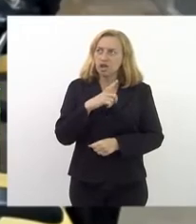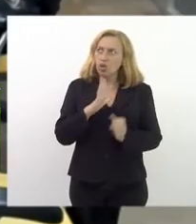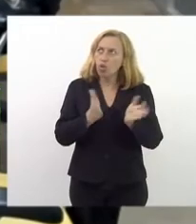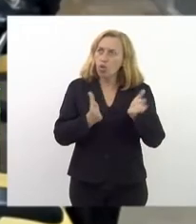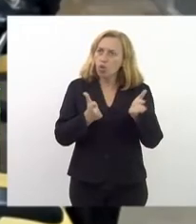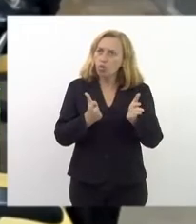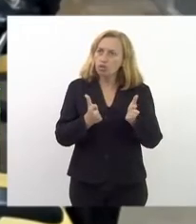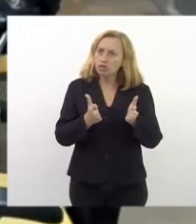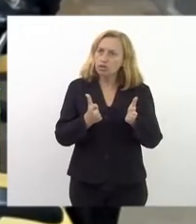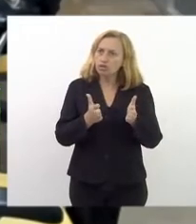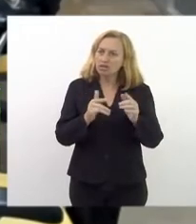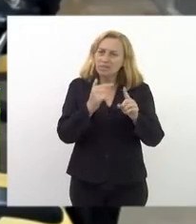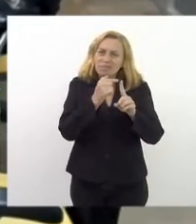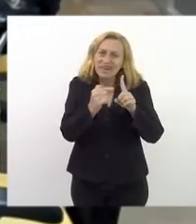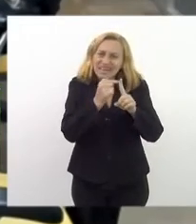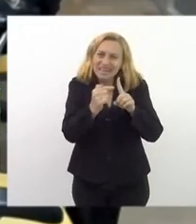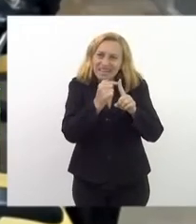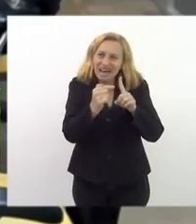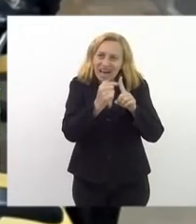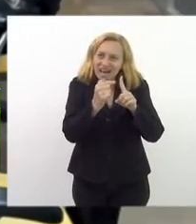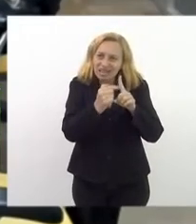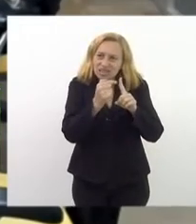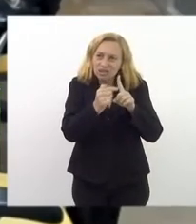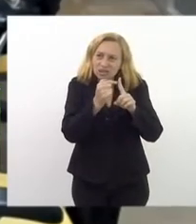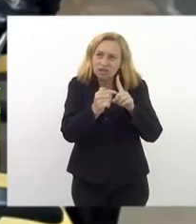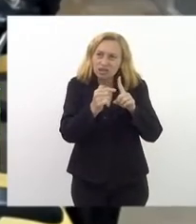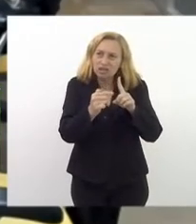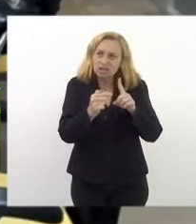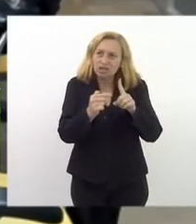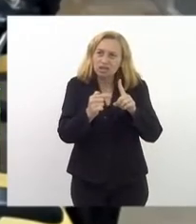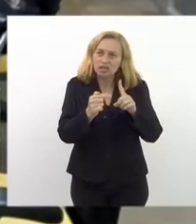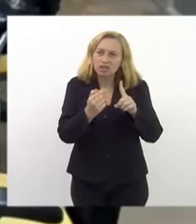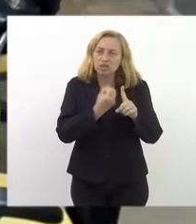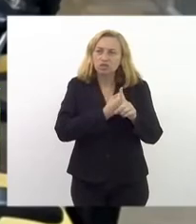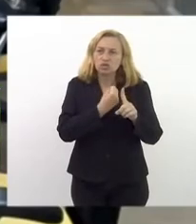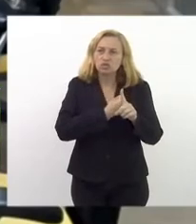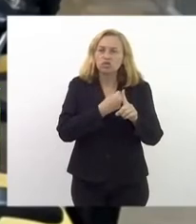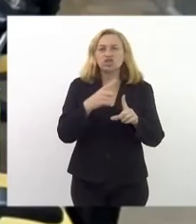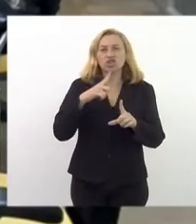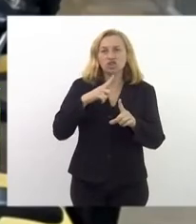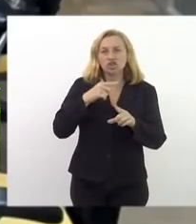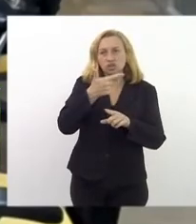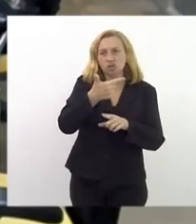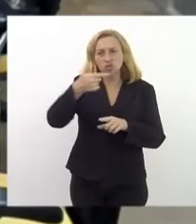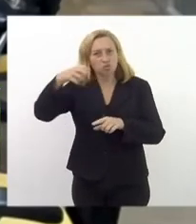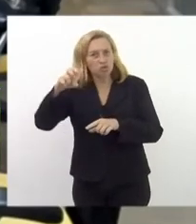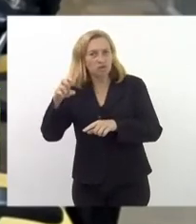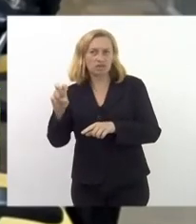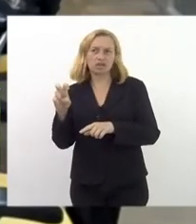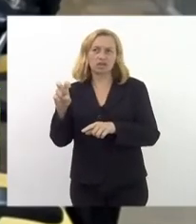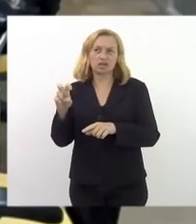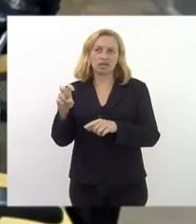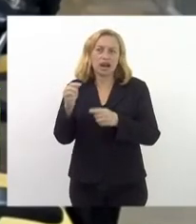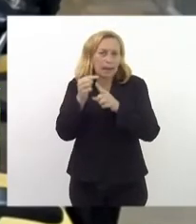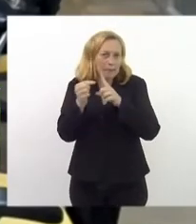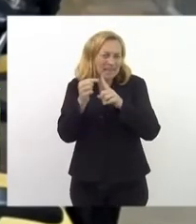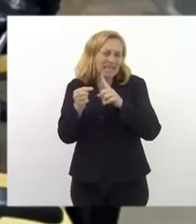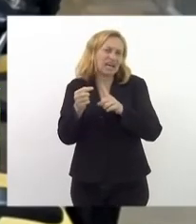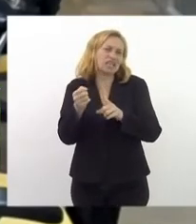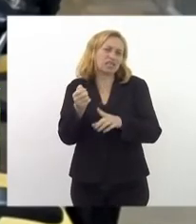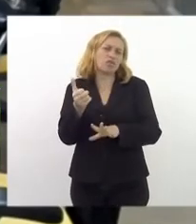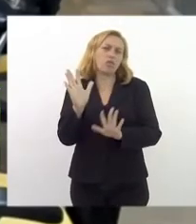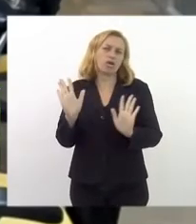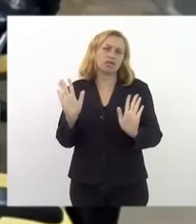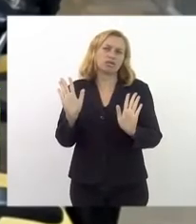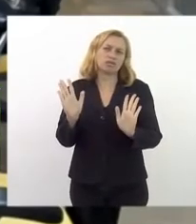a gente estaria à metade do nível de postos de trabalho que nós tínhamos em 2005. Não é bem, é praticamente a metade, eu não tenho agora